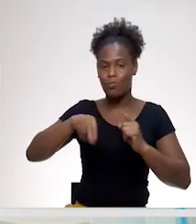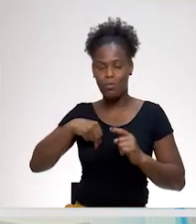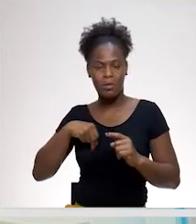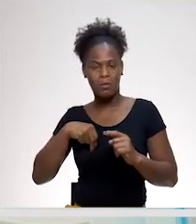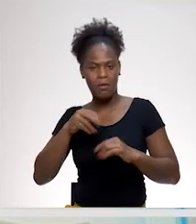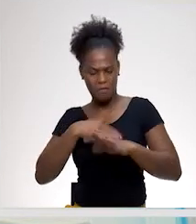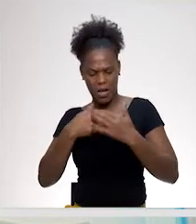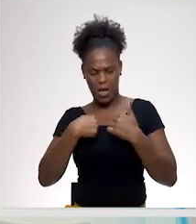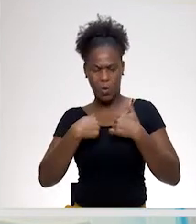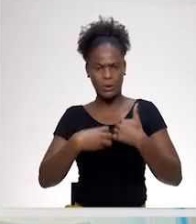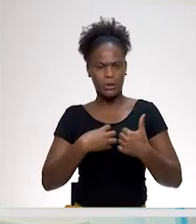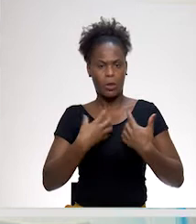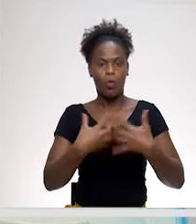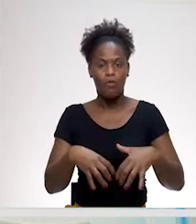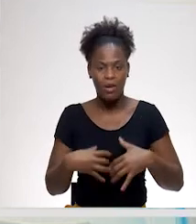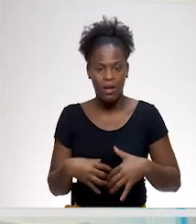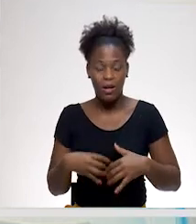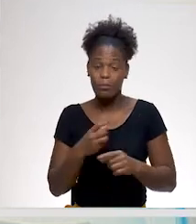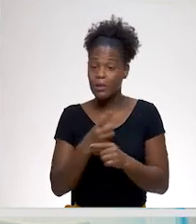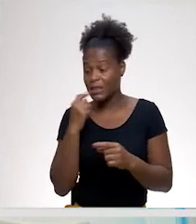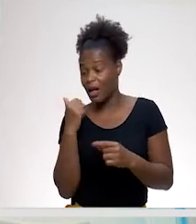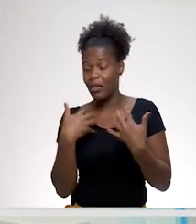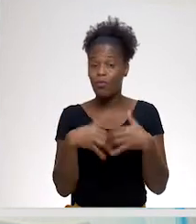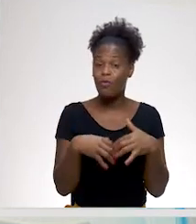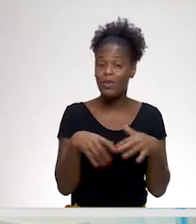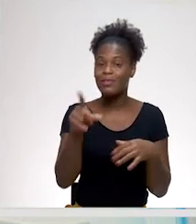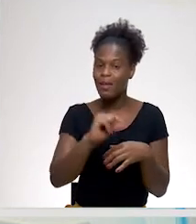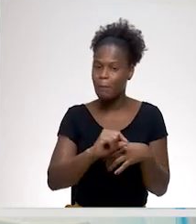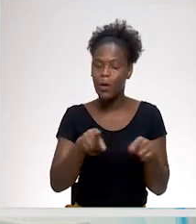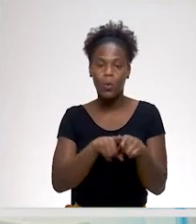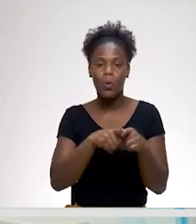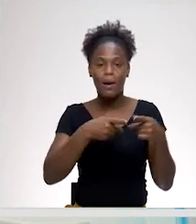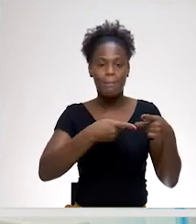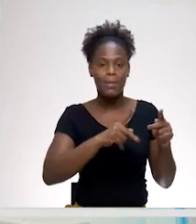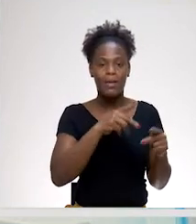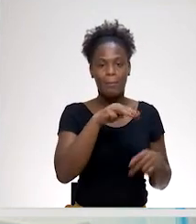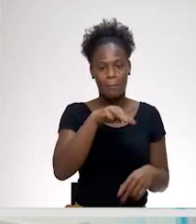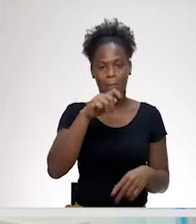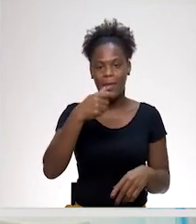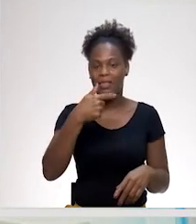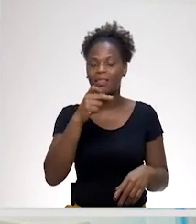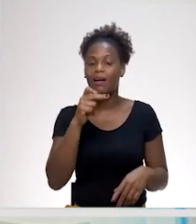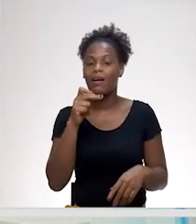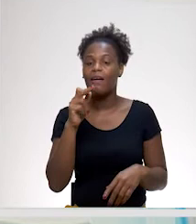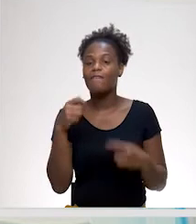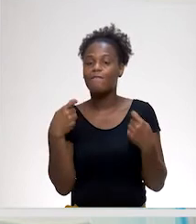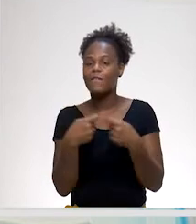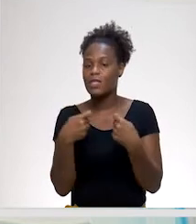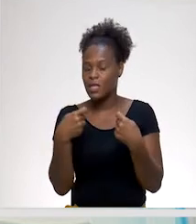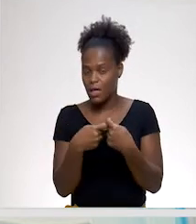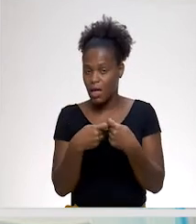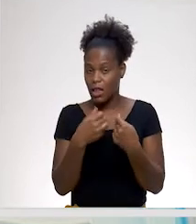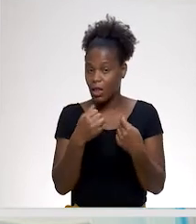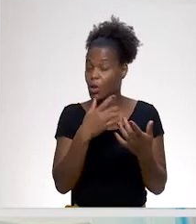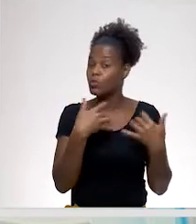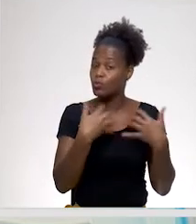comigo, fazendo-me duvidar? Daí a sua dúvida é também metafísica, porque ele não só